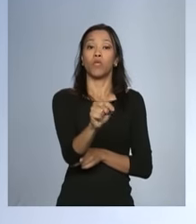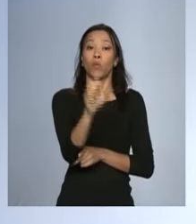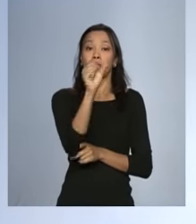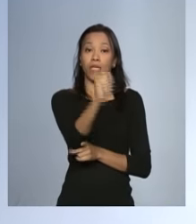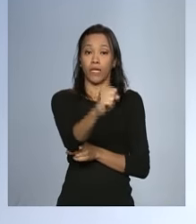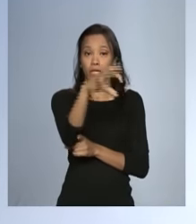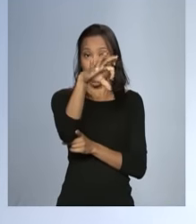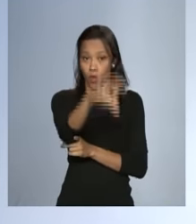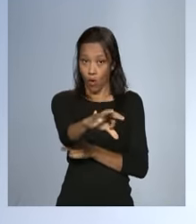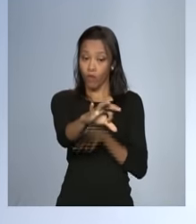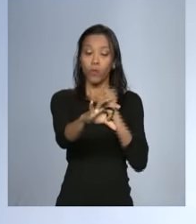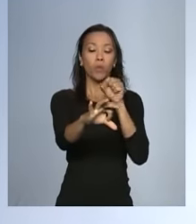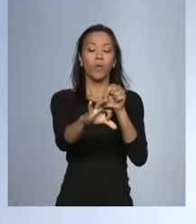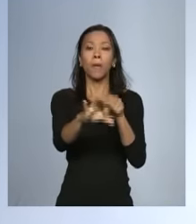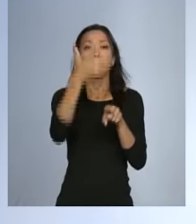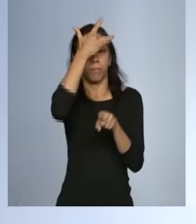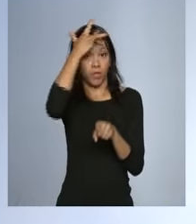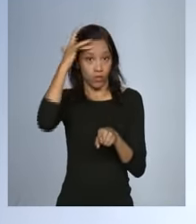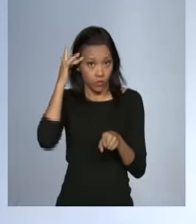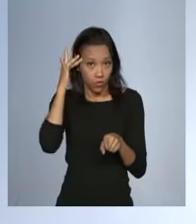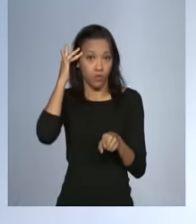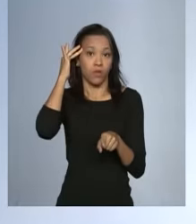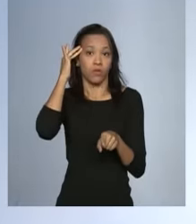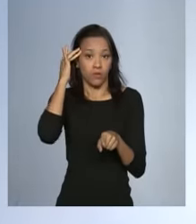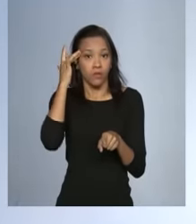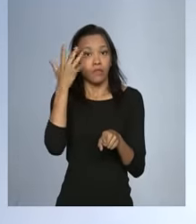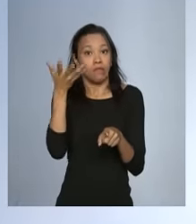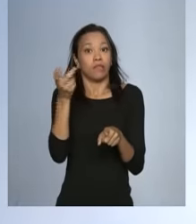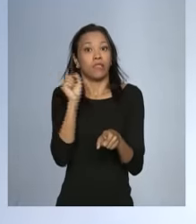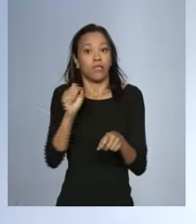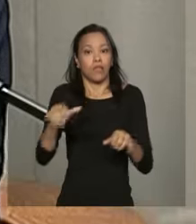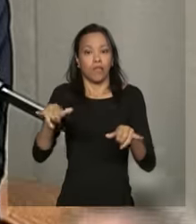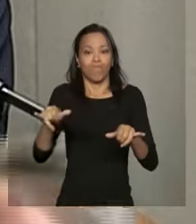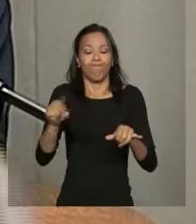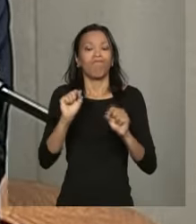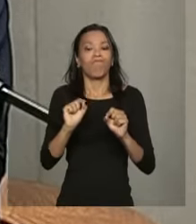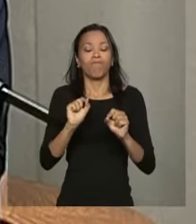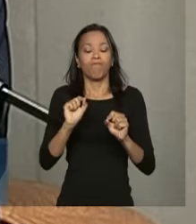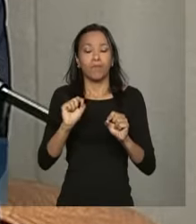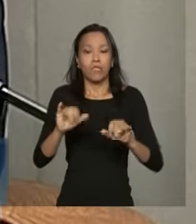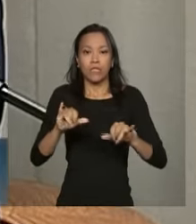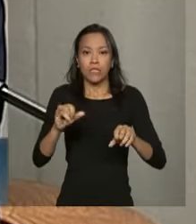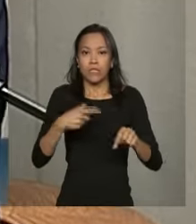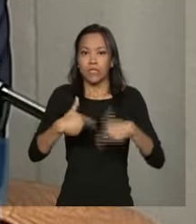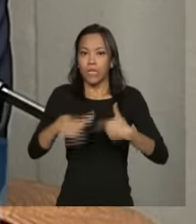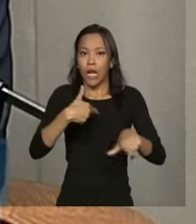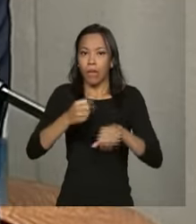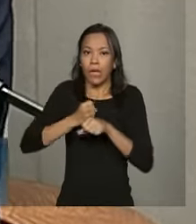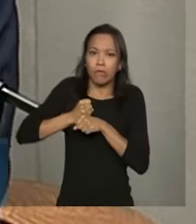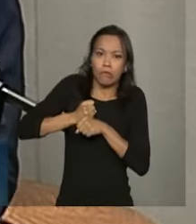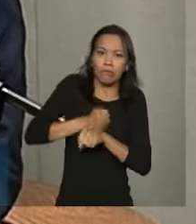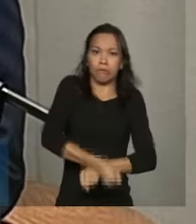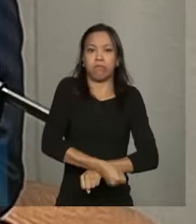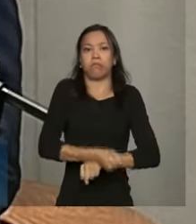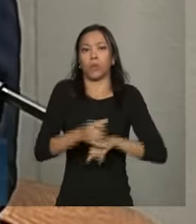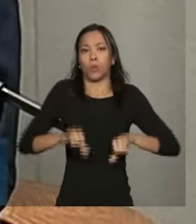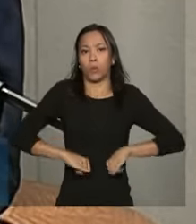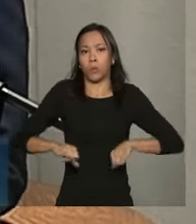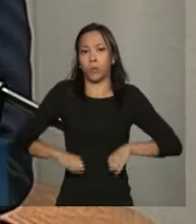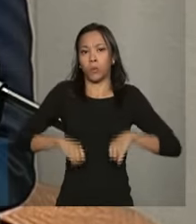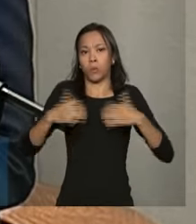289 pessoas que estavam sendo submetidas a trabalho análogo ao escravo